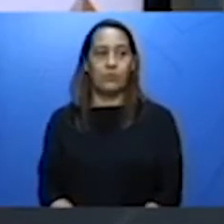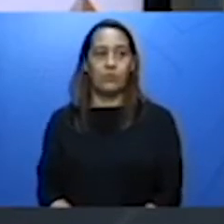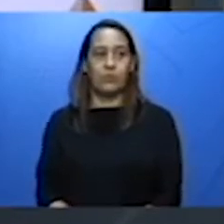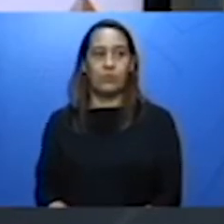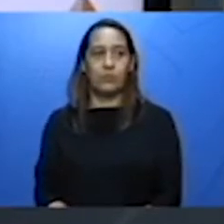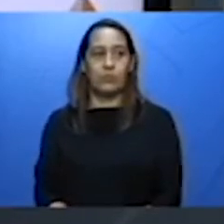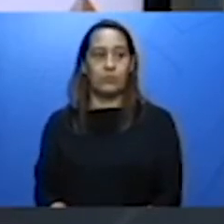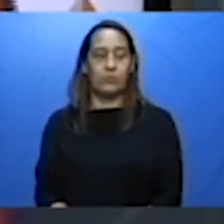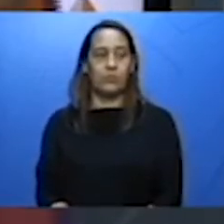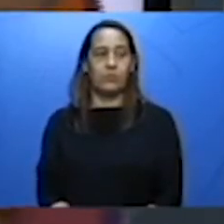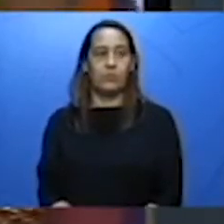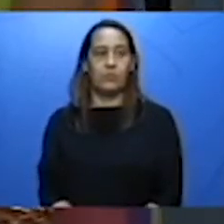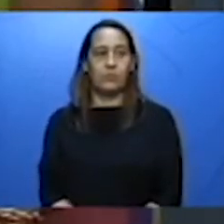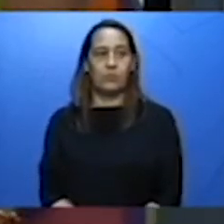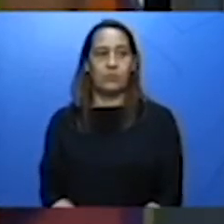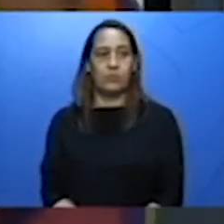resposta.